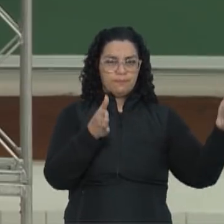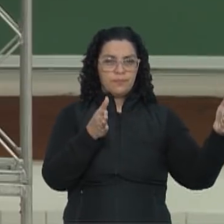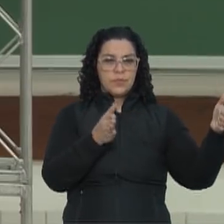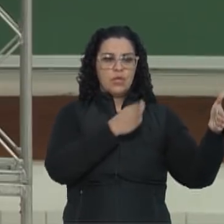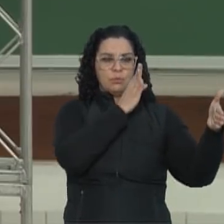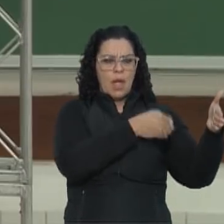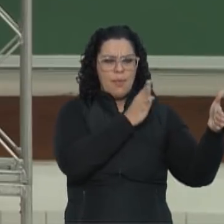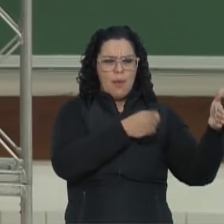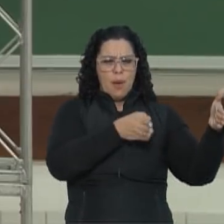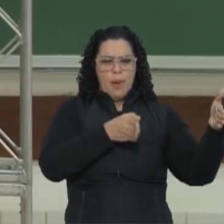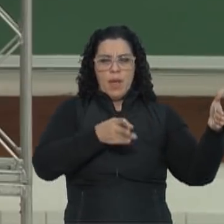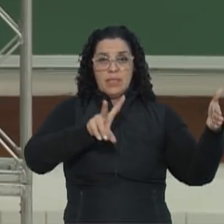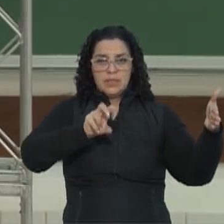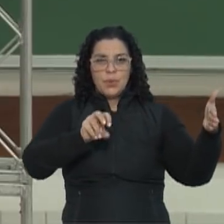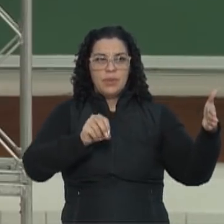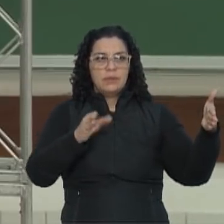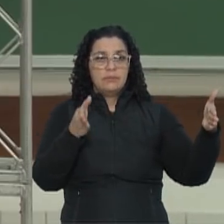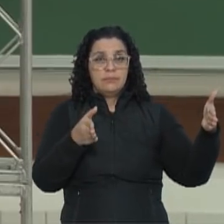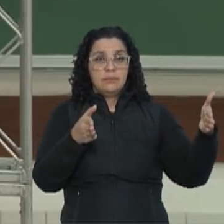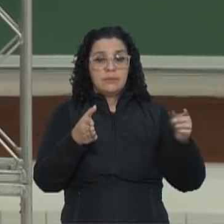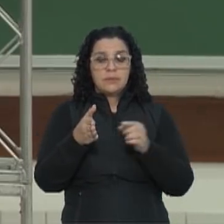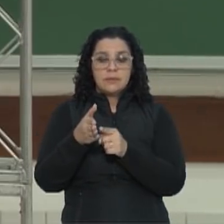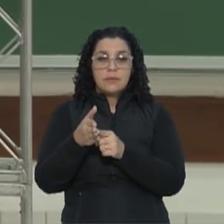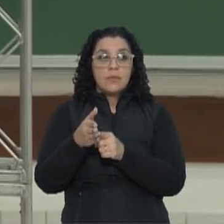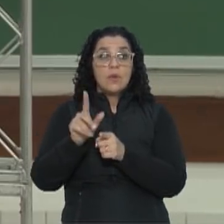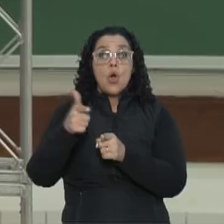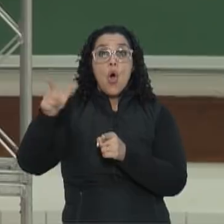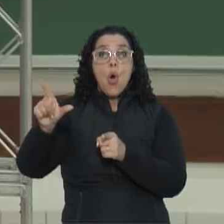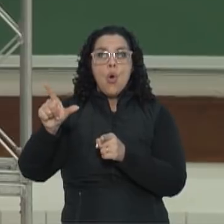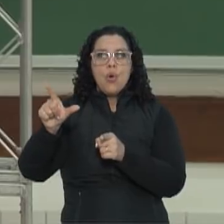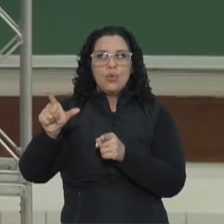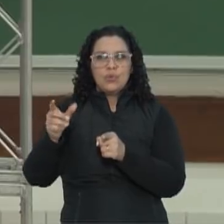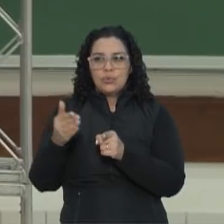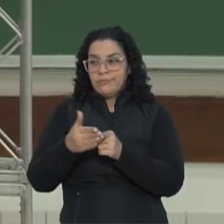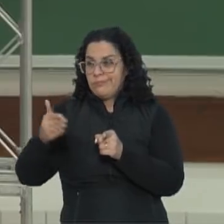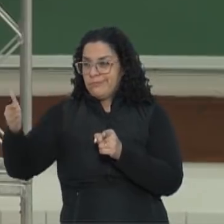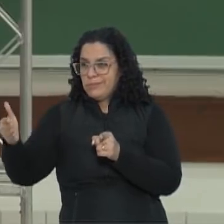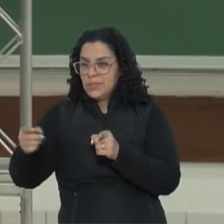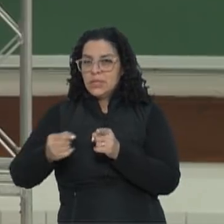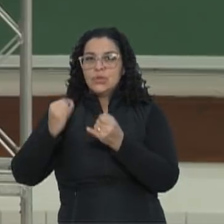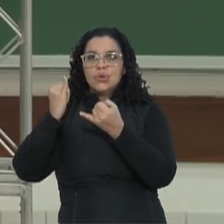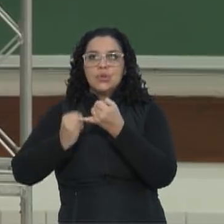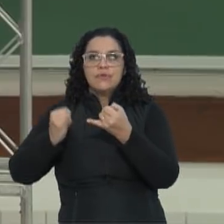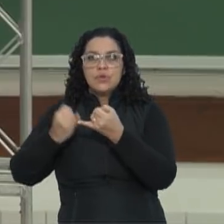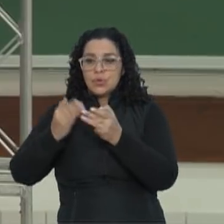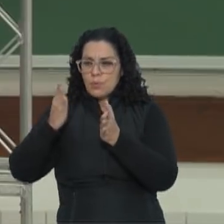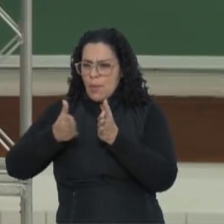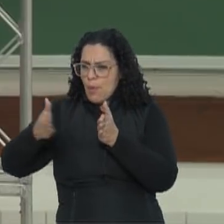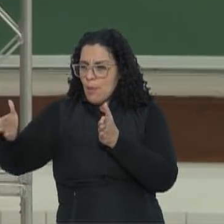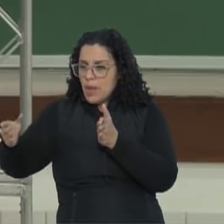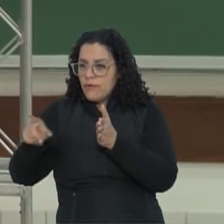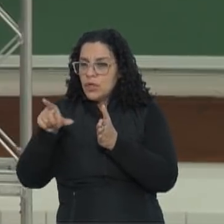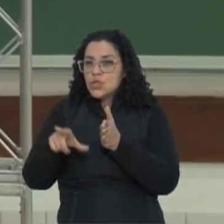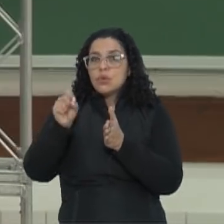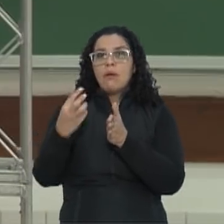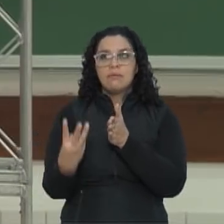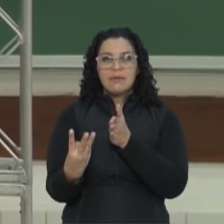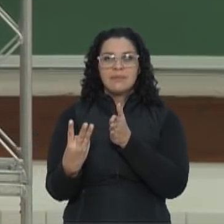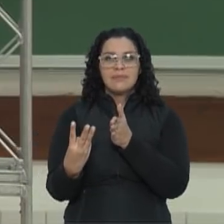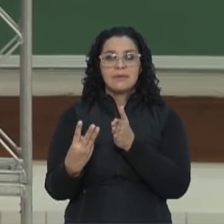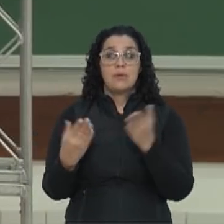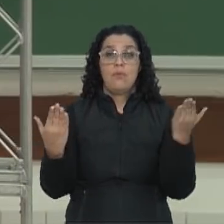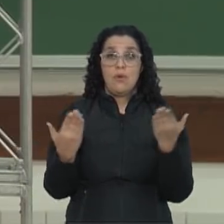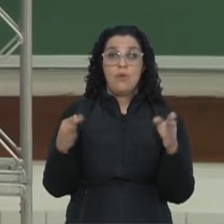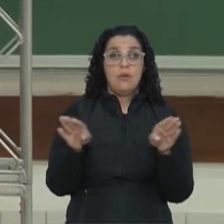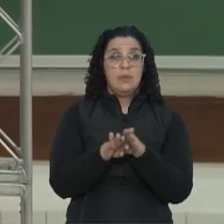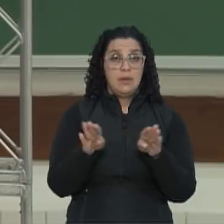dividido em 50. Peguei 50, mas eu vou precisar de um outro inteiro dividido também em 50 partes e considerado 3. Então,